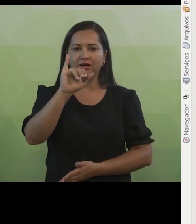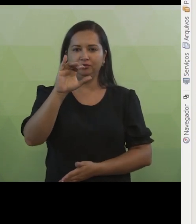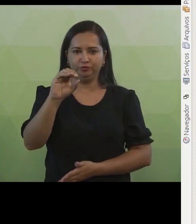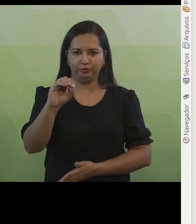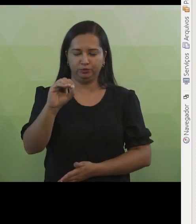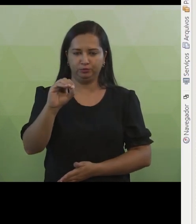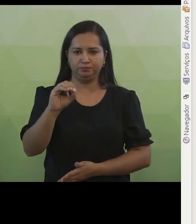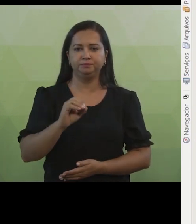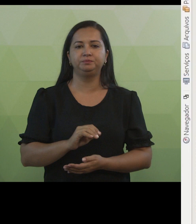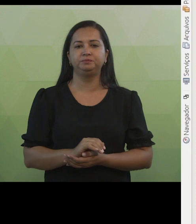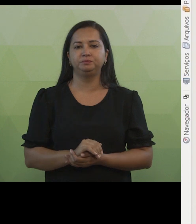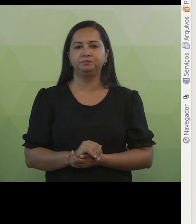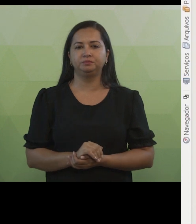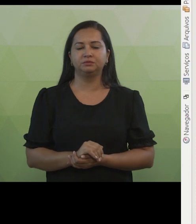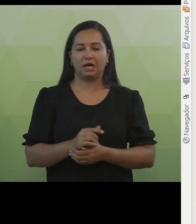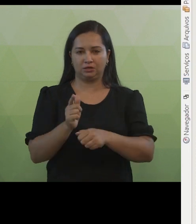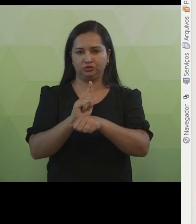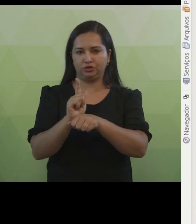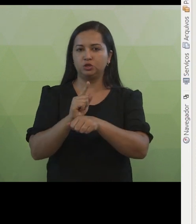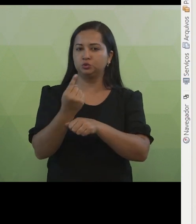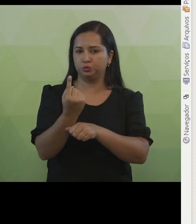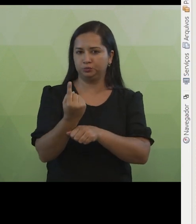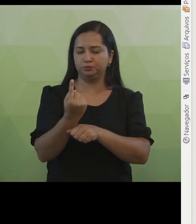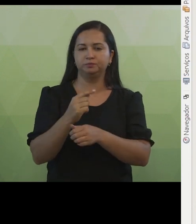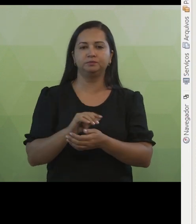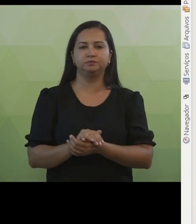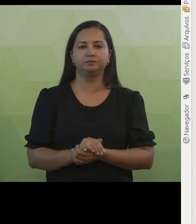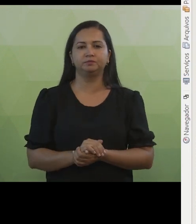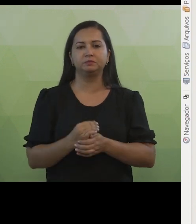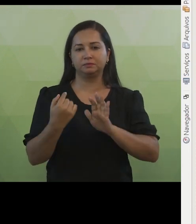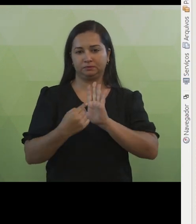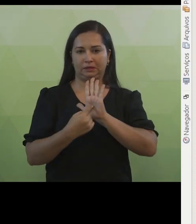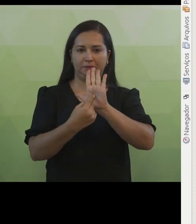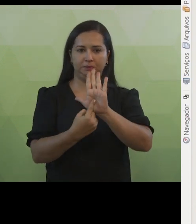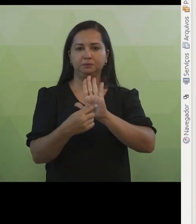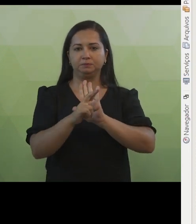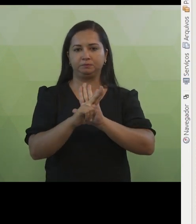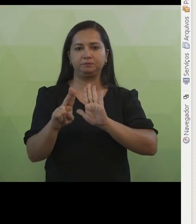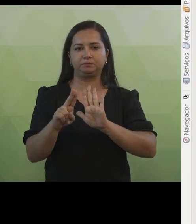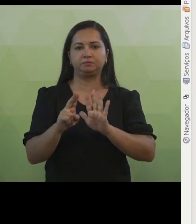vou exibir o nome aqui através do método.